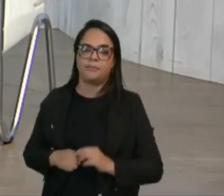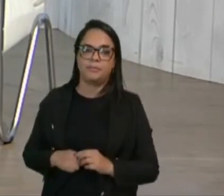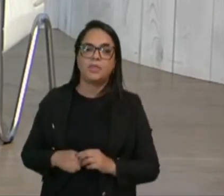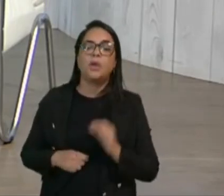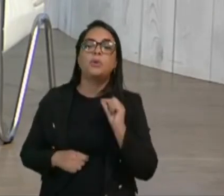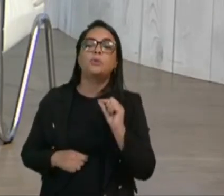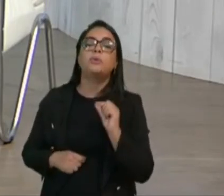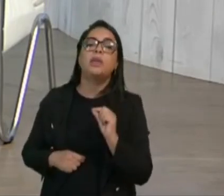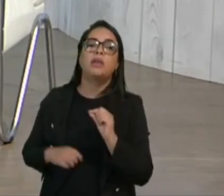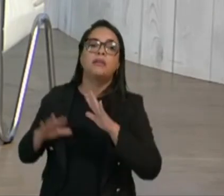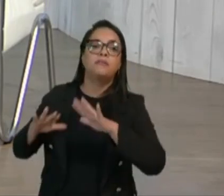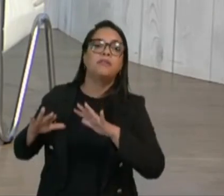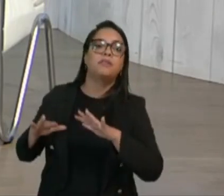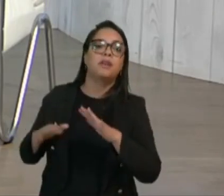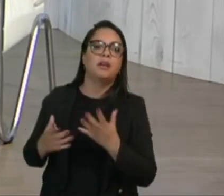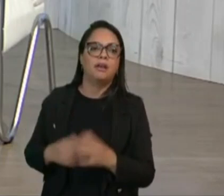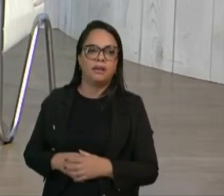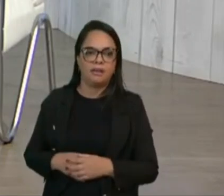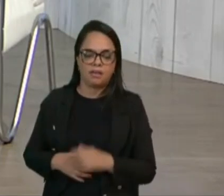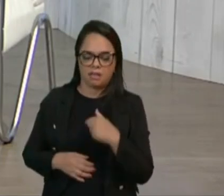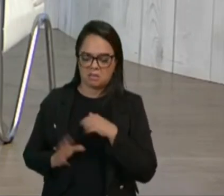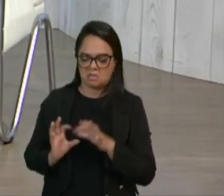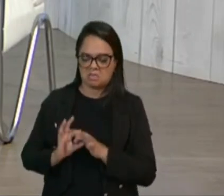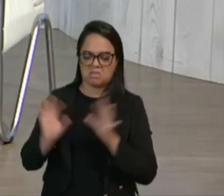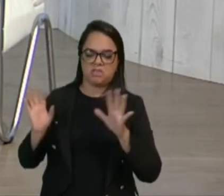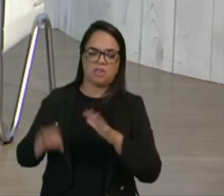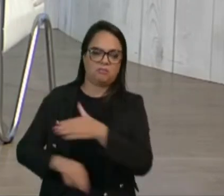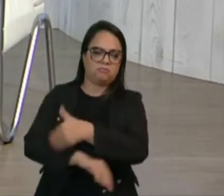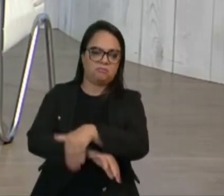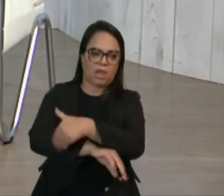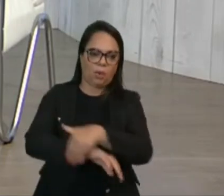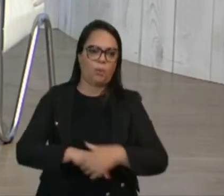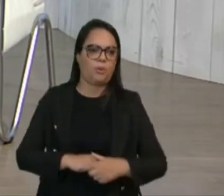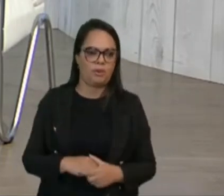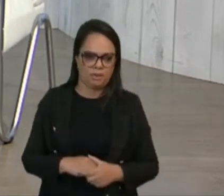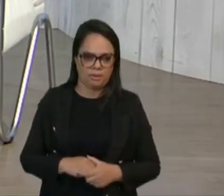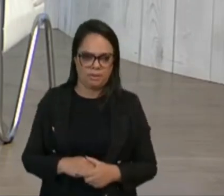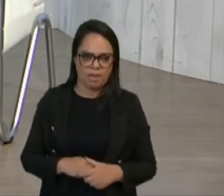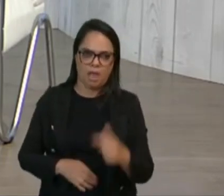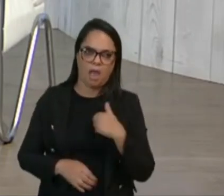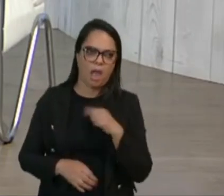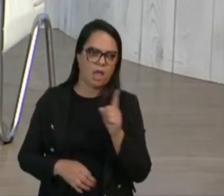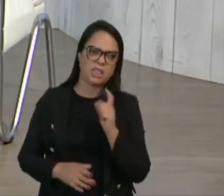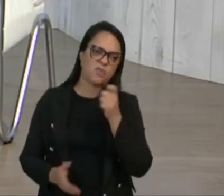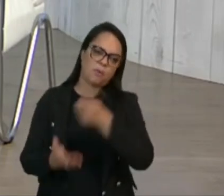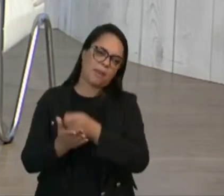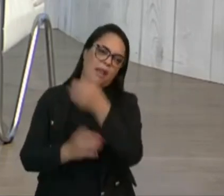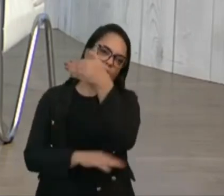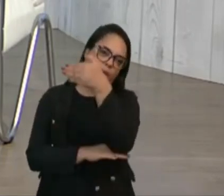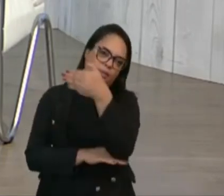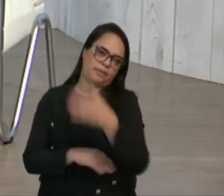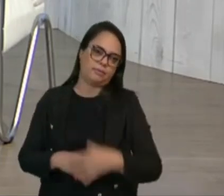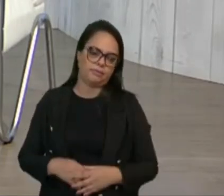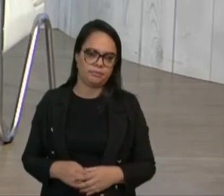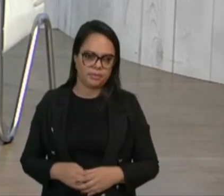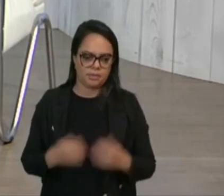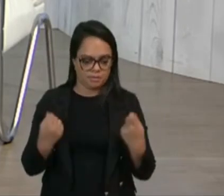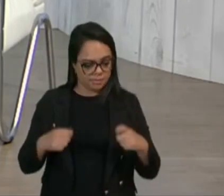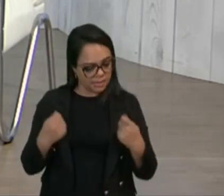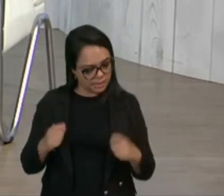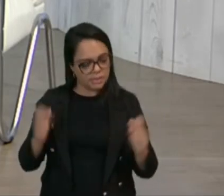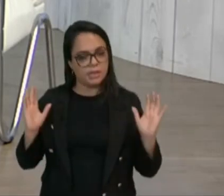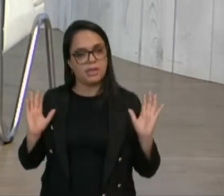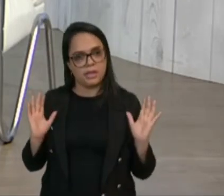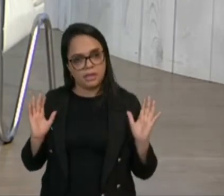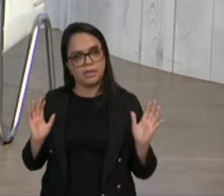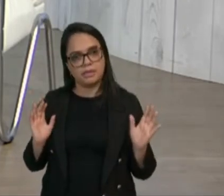deixar? Eu vou soltar na rua? Eu não vou pagar um hotelzinho. Tem que estar preparado, tem pet